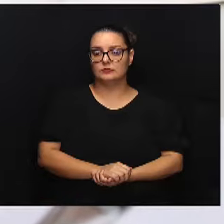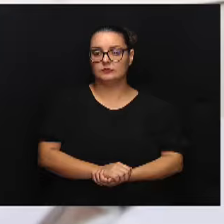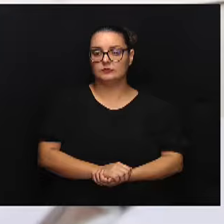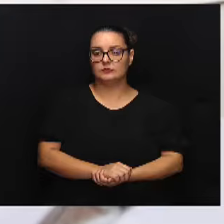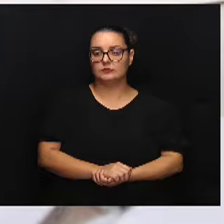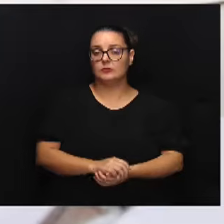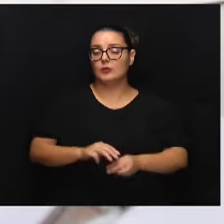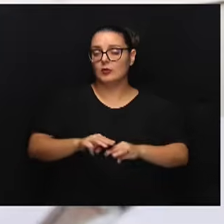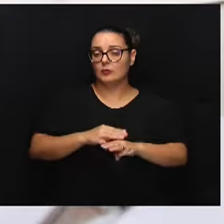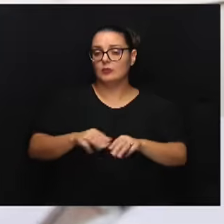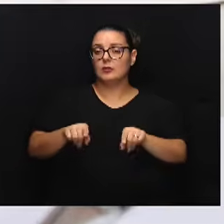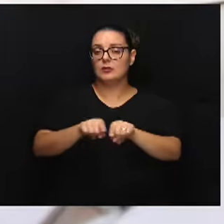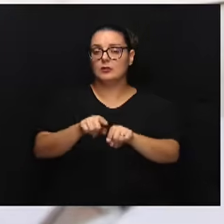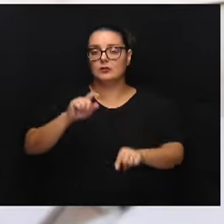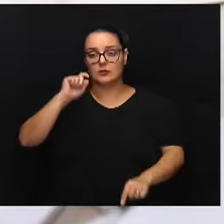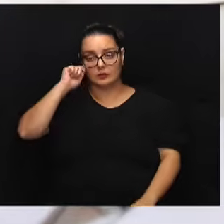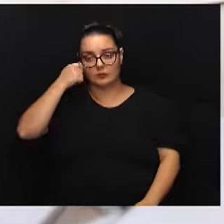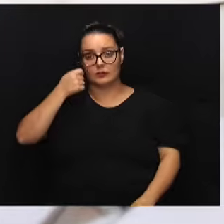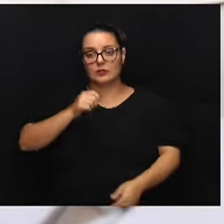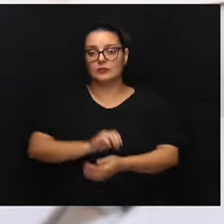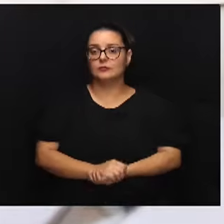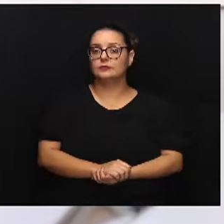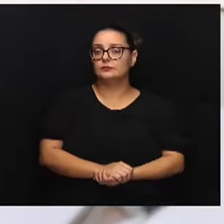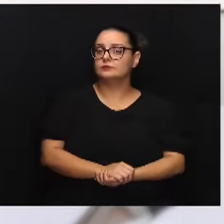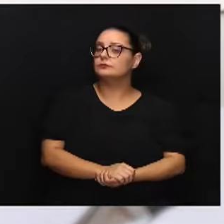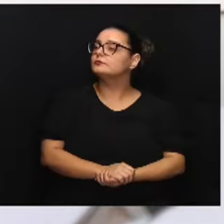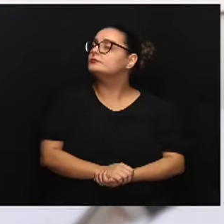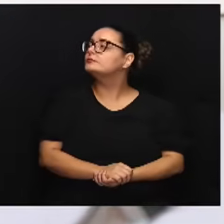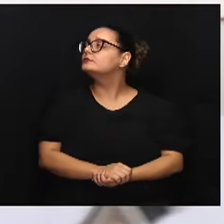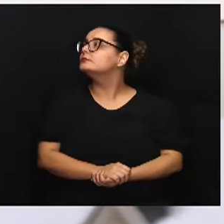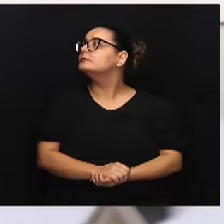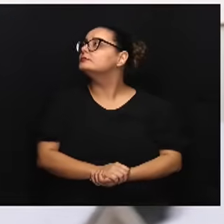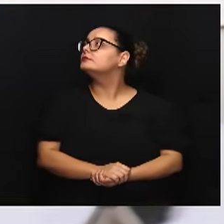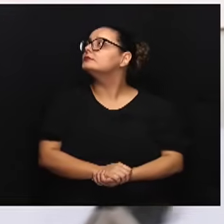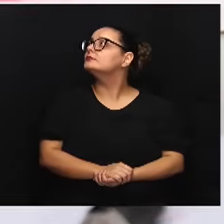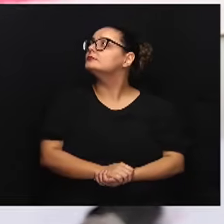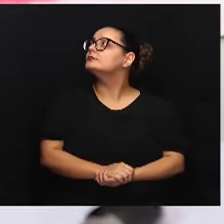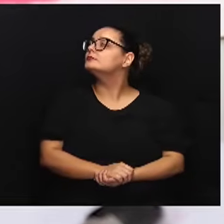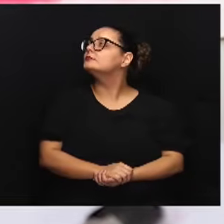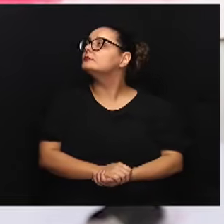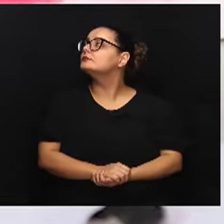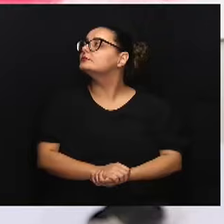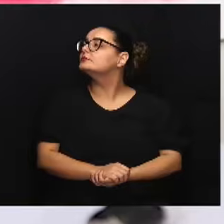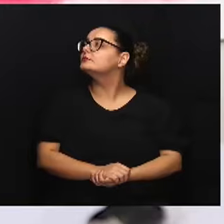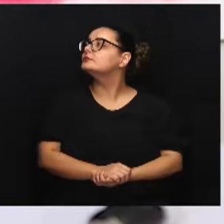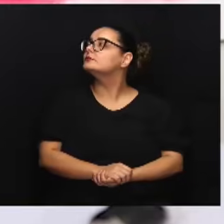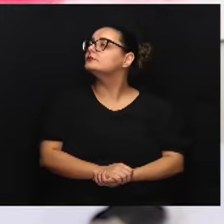Usando o marrom e usando o preto.